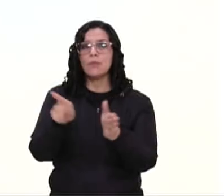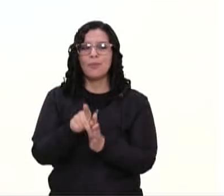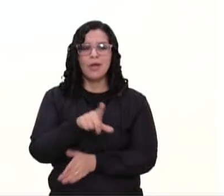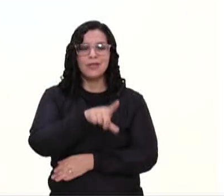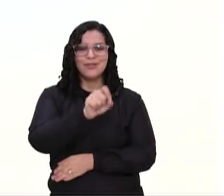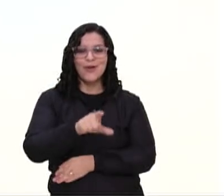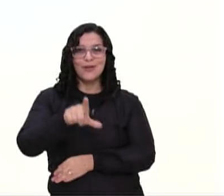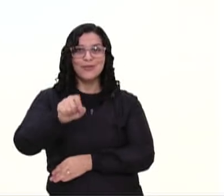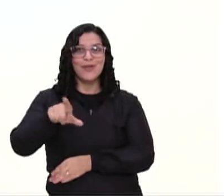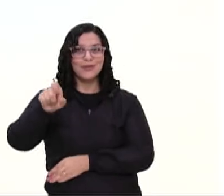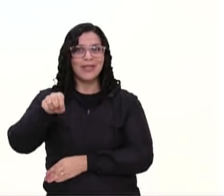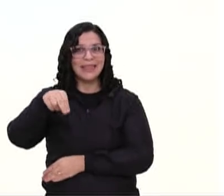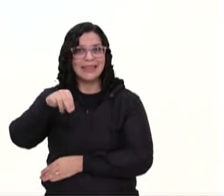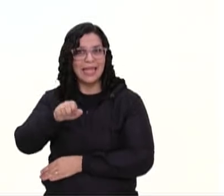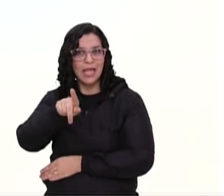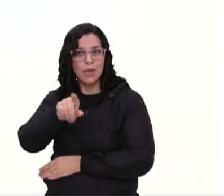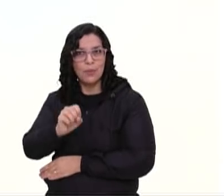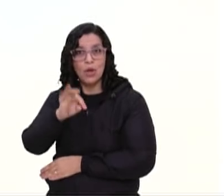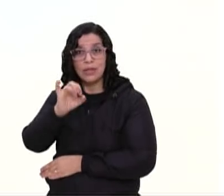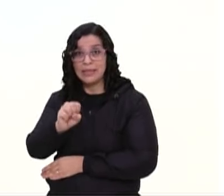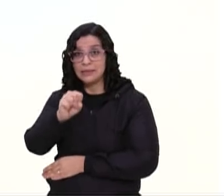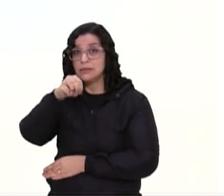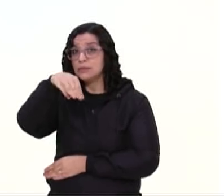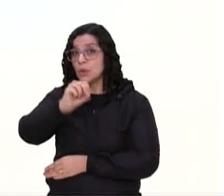pelo expansionismo militar.